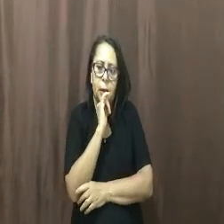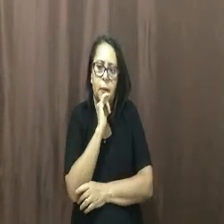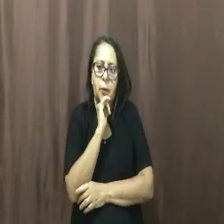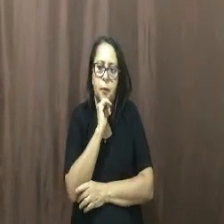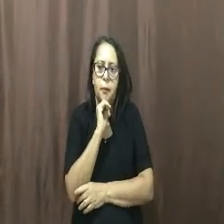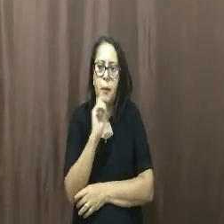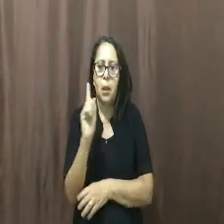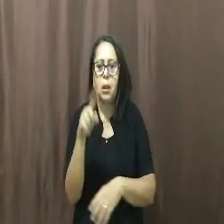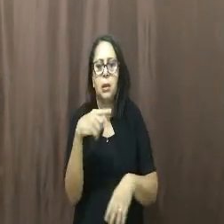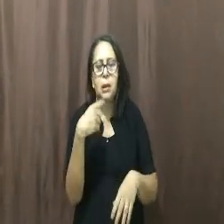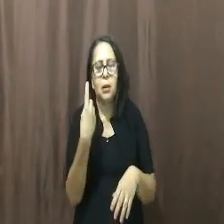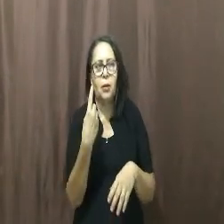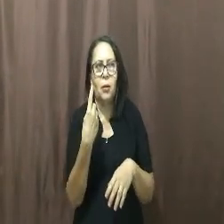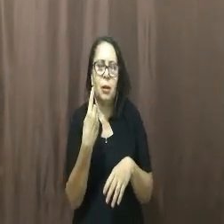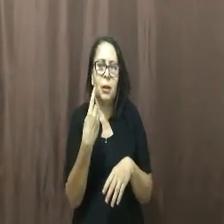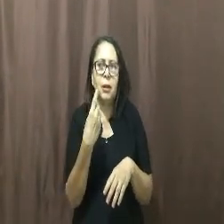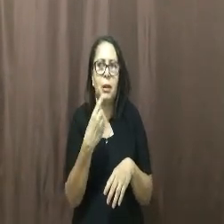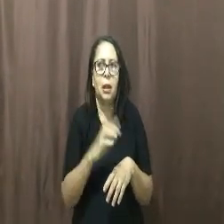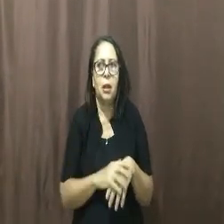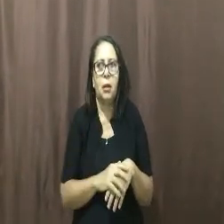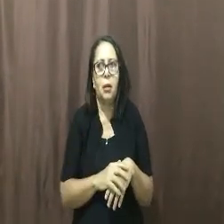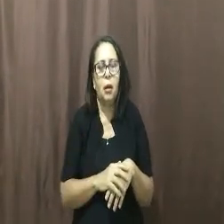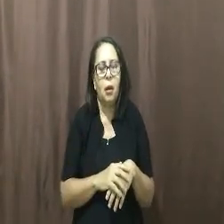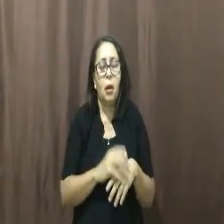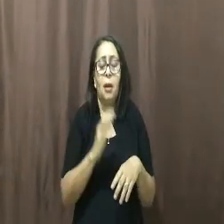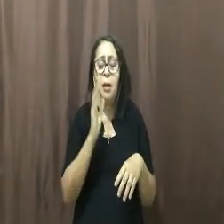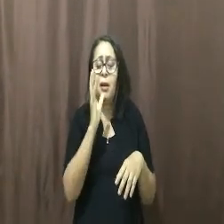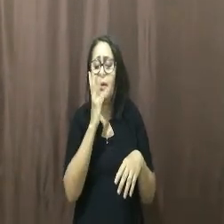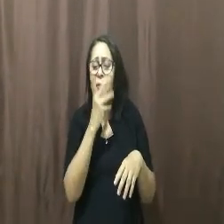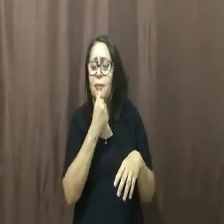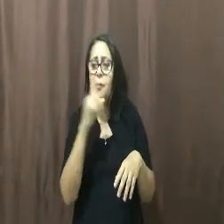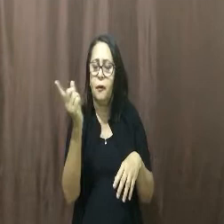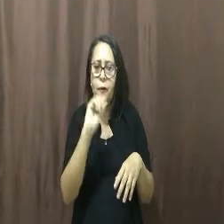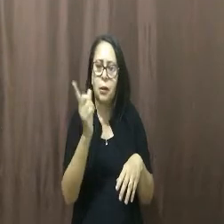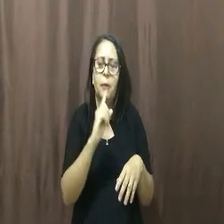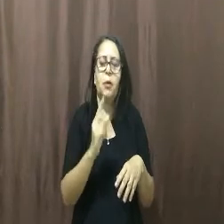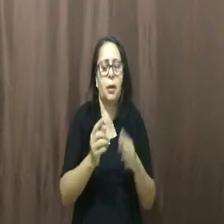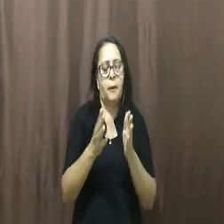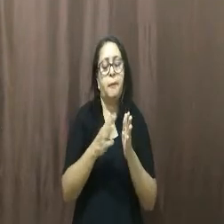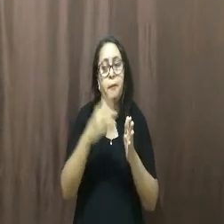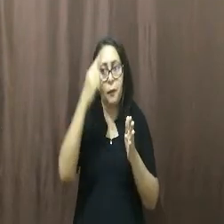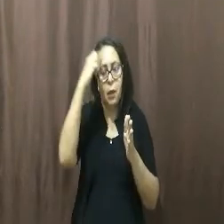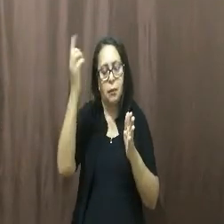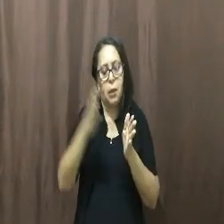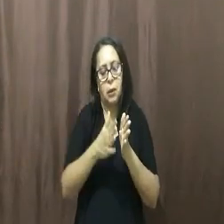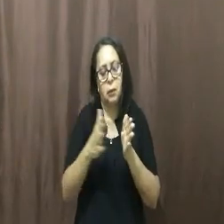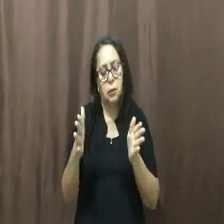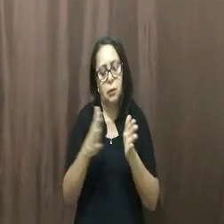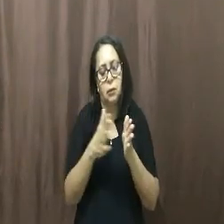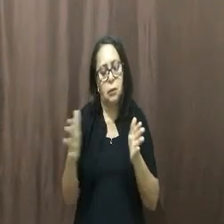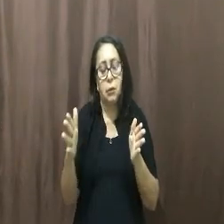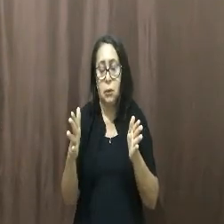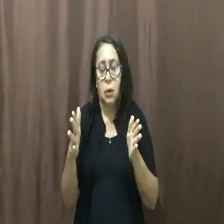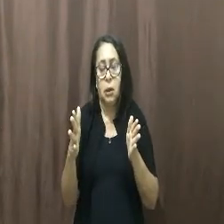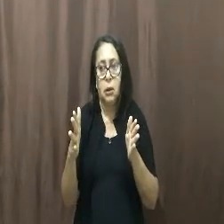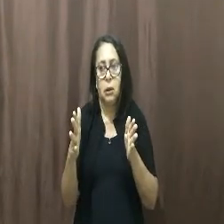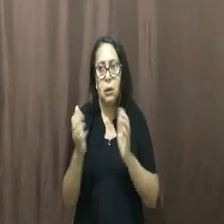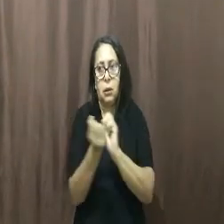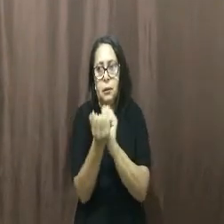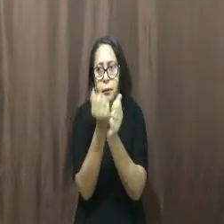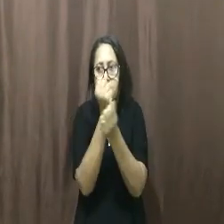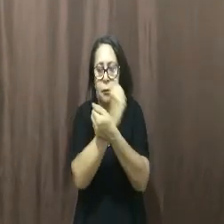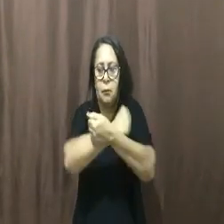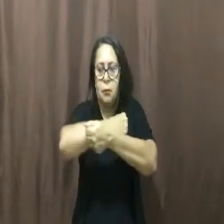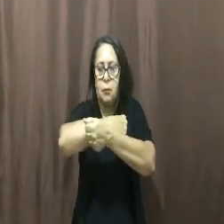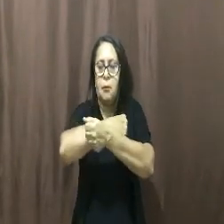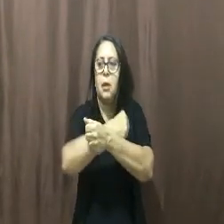Se nós pegarmos, para não se delongar, né, para eu não poder me delongar, vamos pegar só um período aqui. O